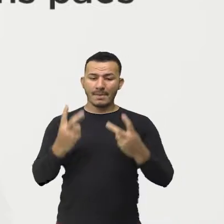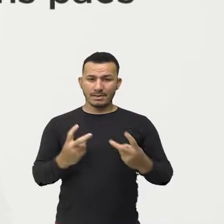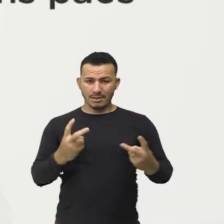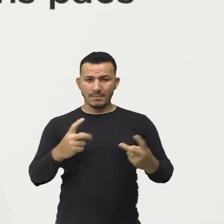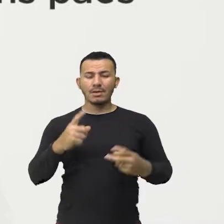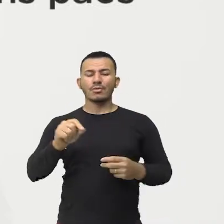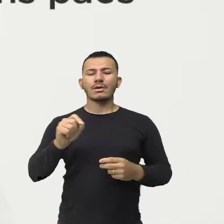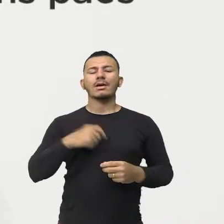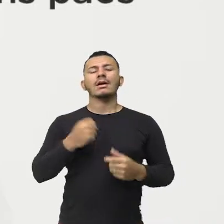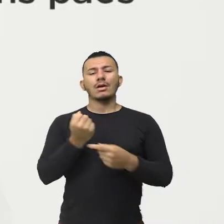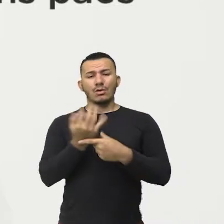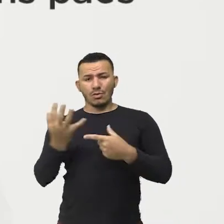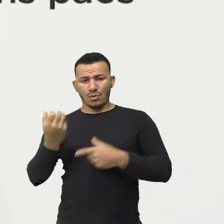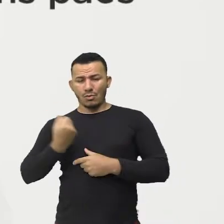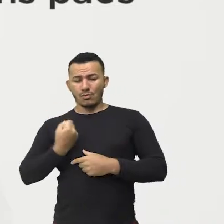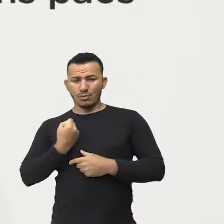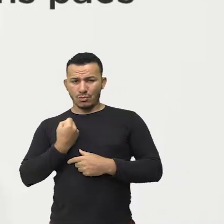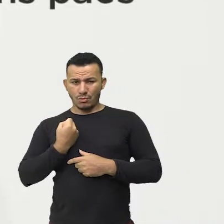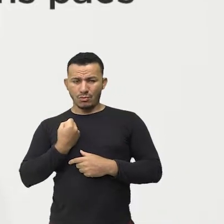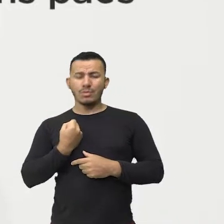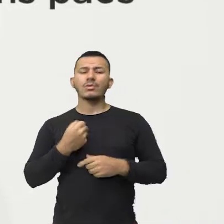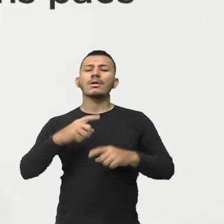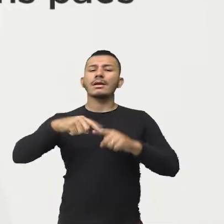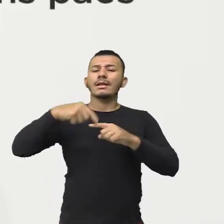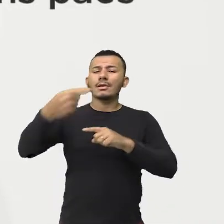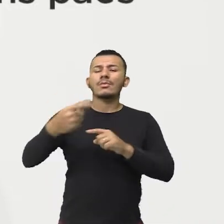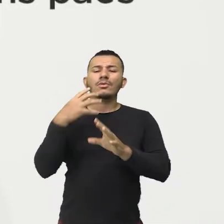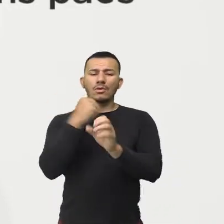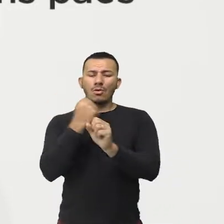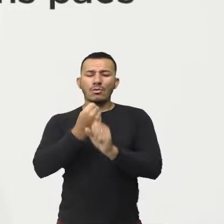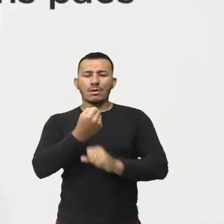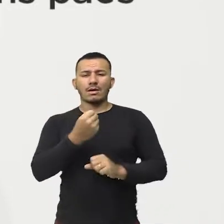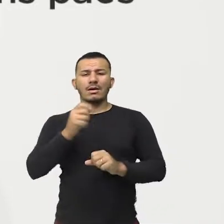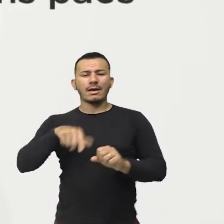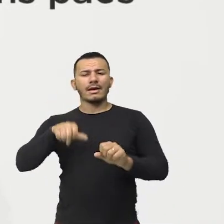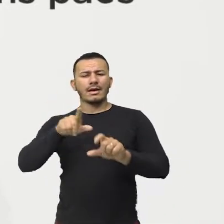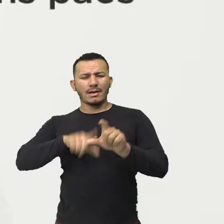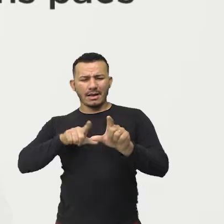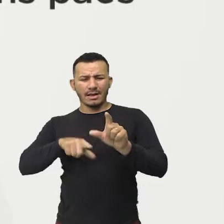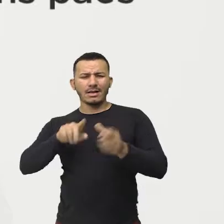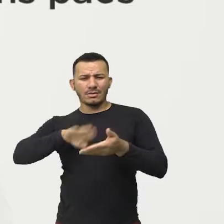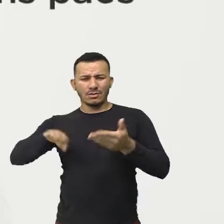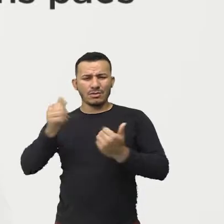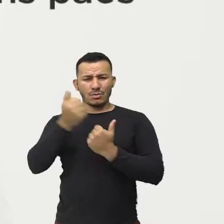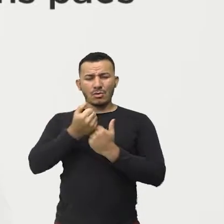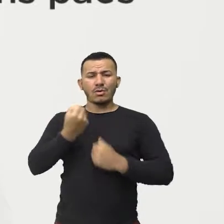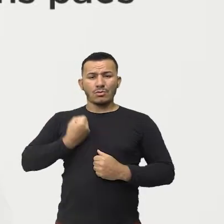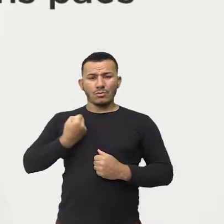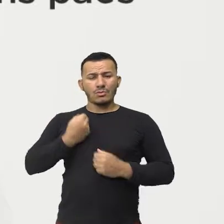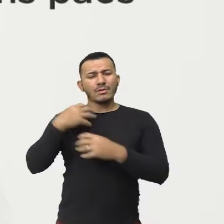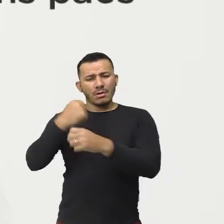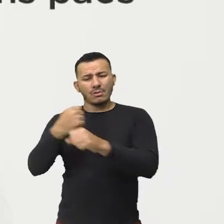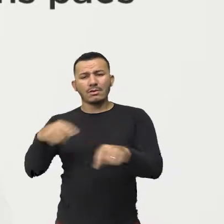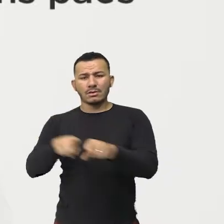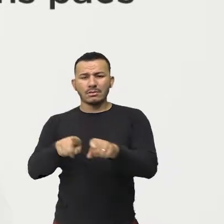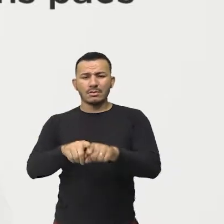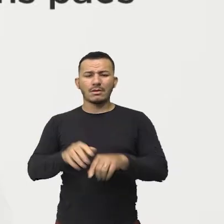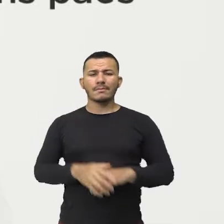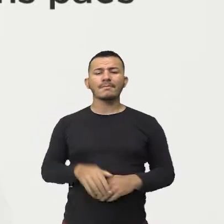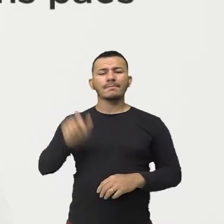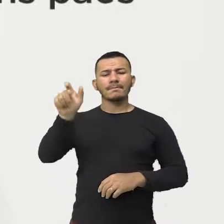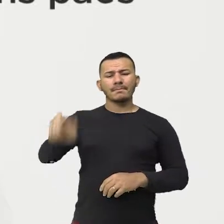expressão algébrica e depois calcular o valor numérico. Seguinte, olha o que diz a questão.